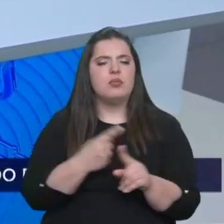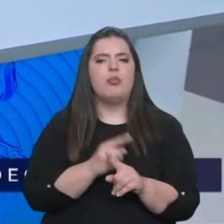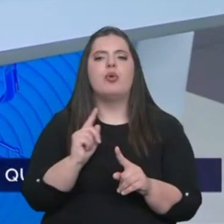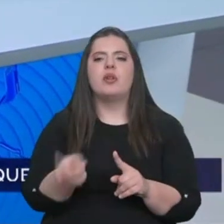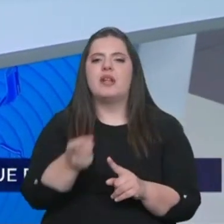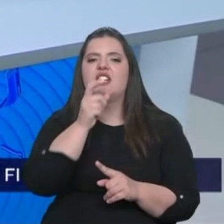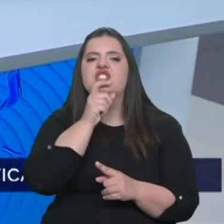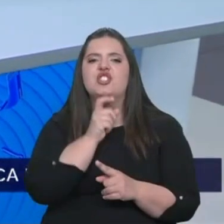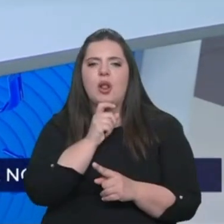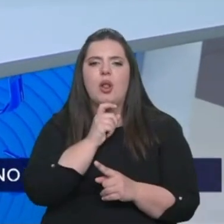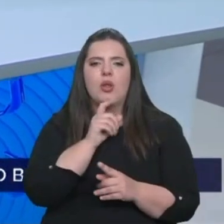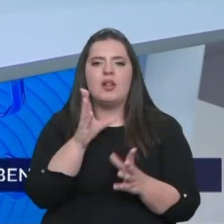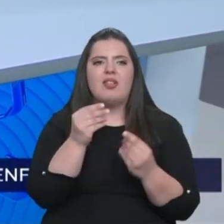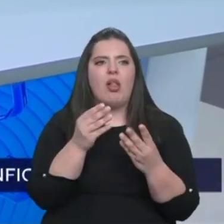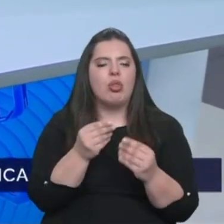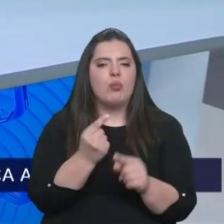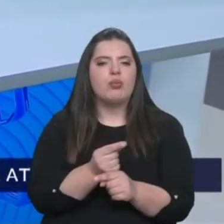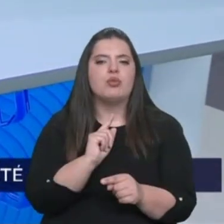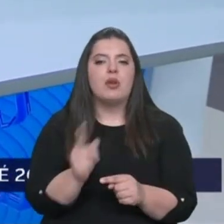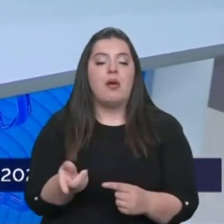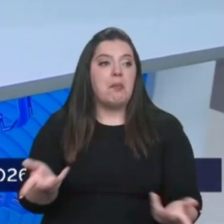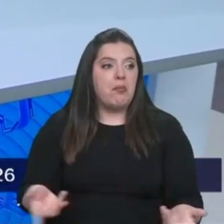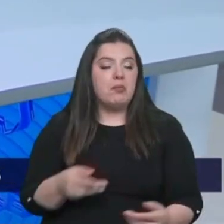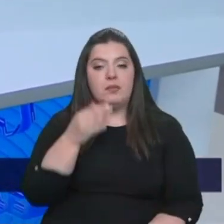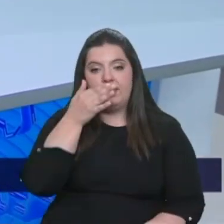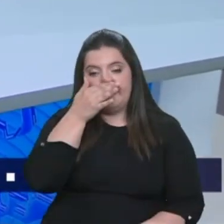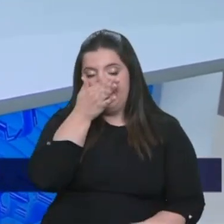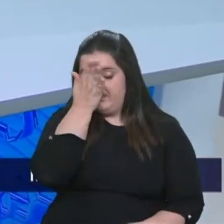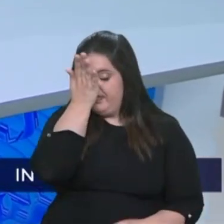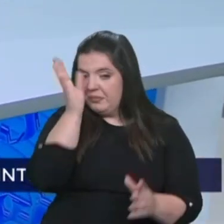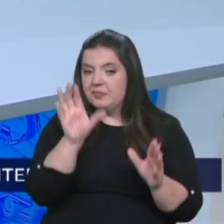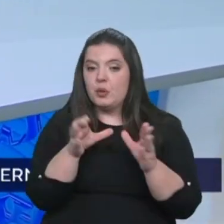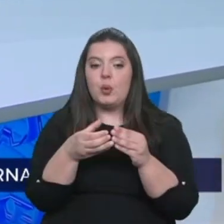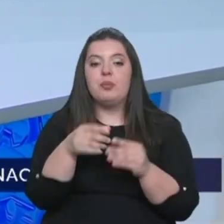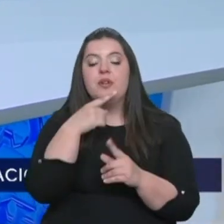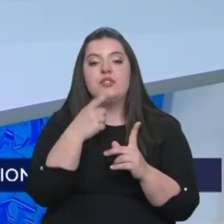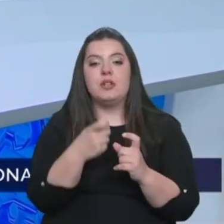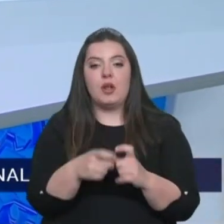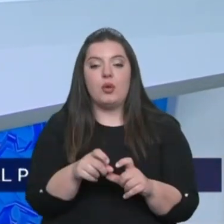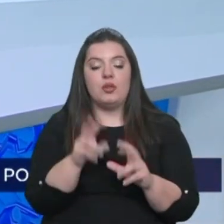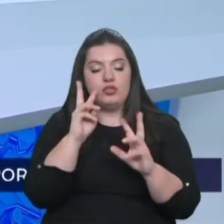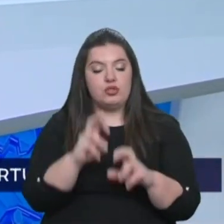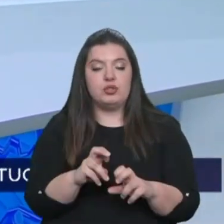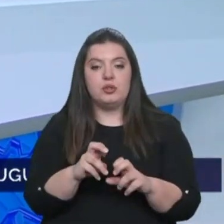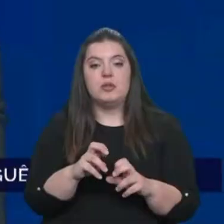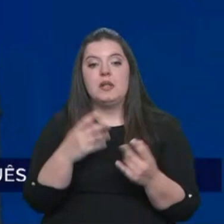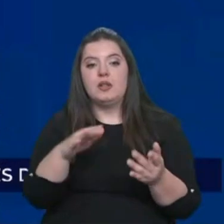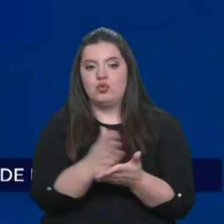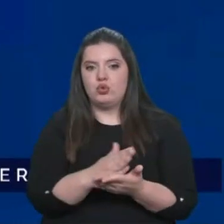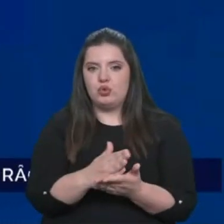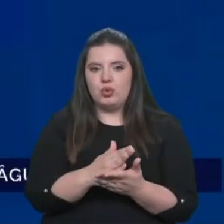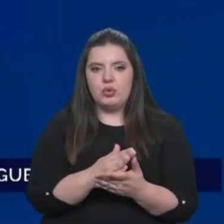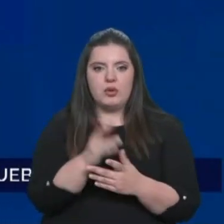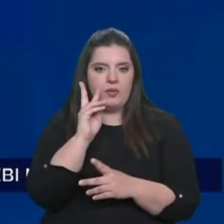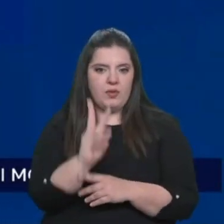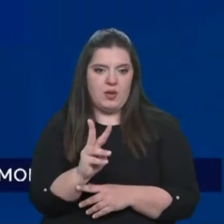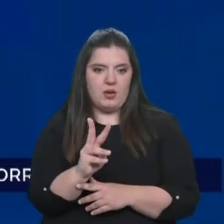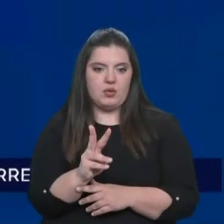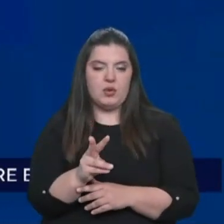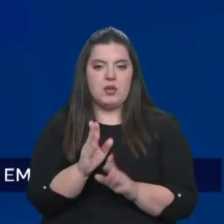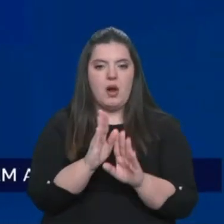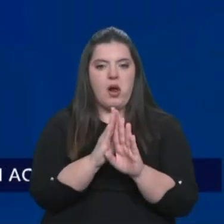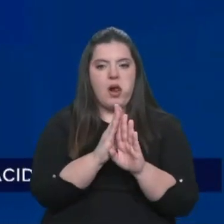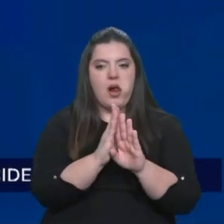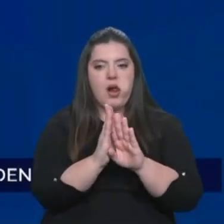gelo e porquê tanto gelo em Ceres? Agora um conjunto de investigadores aponta para um estudo que analisa aquilo que é a inclinação